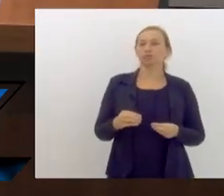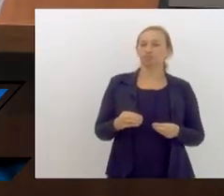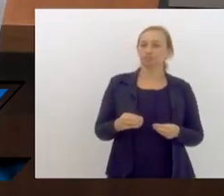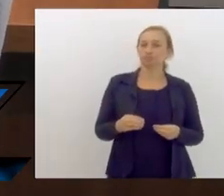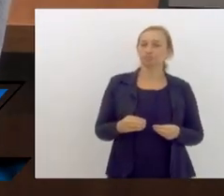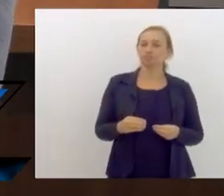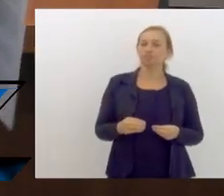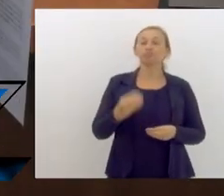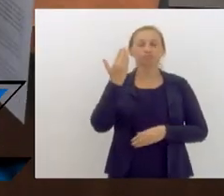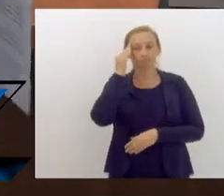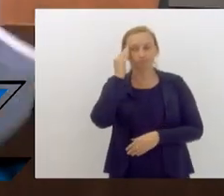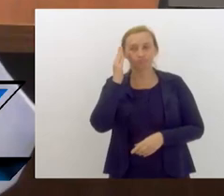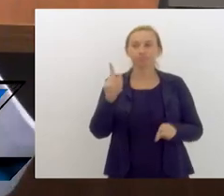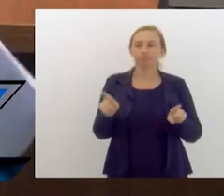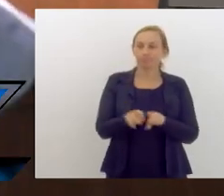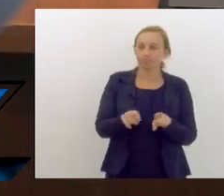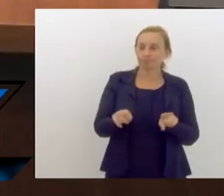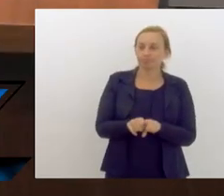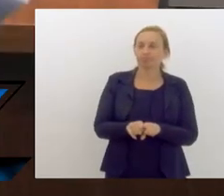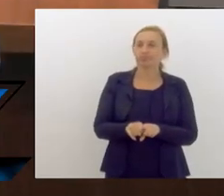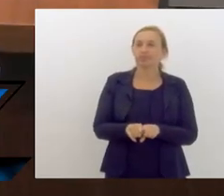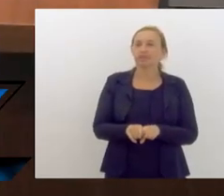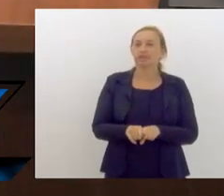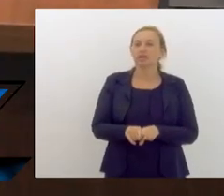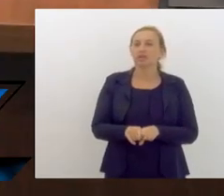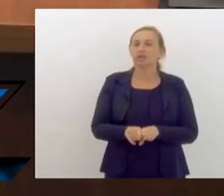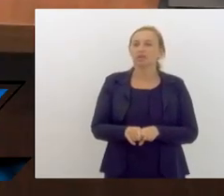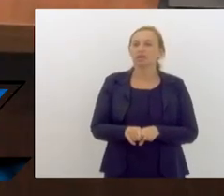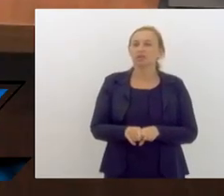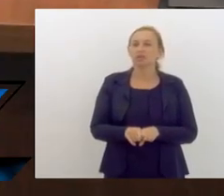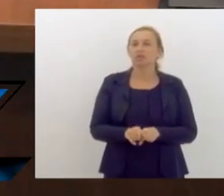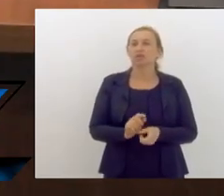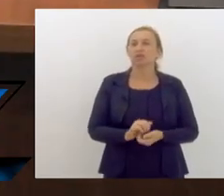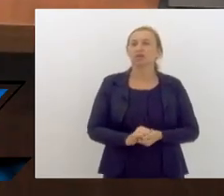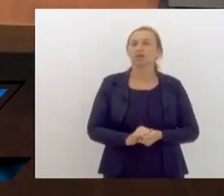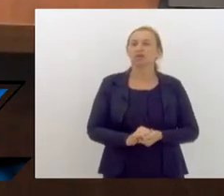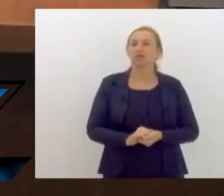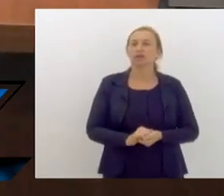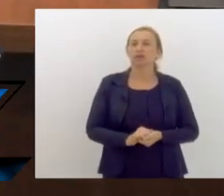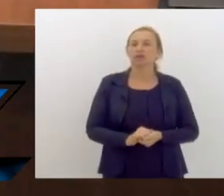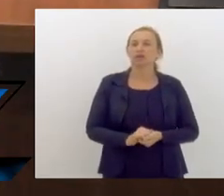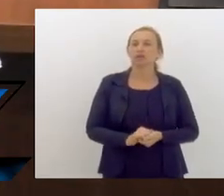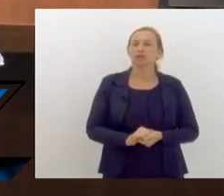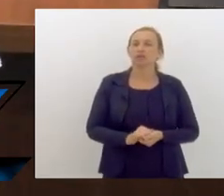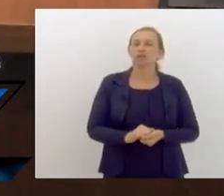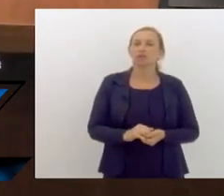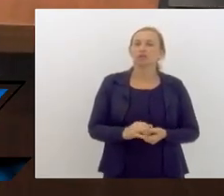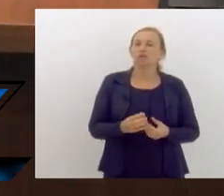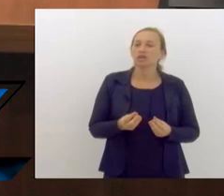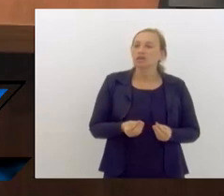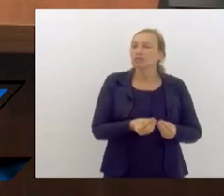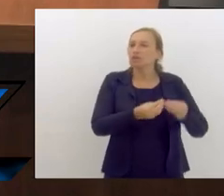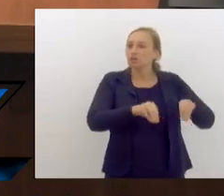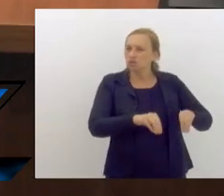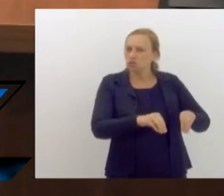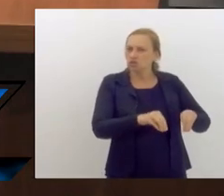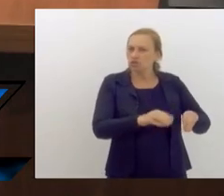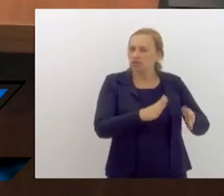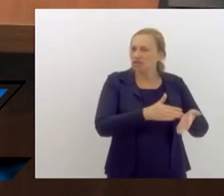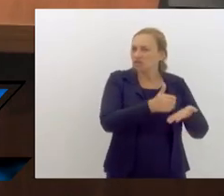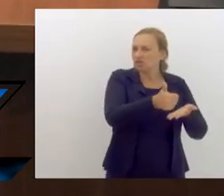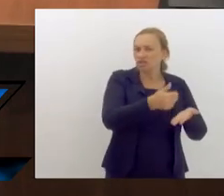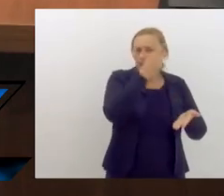ah o entendimento é que tudo aquilo que afeta a dignidade da pessoa